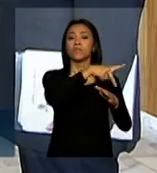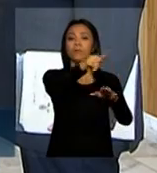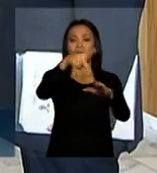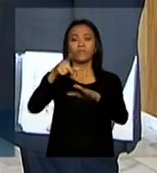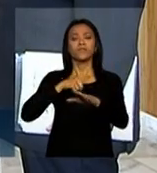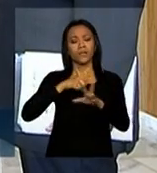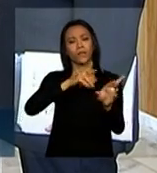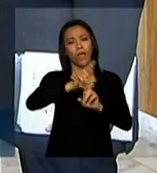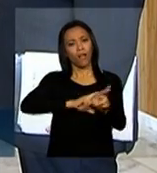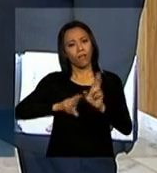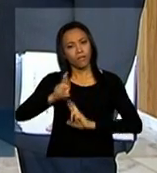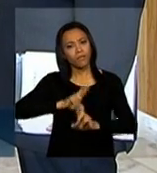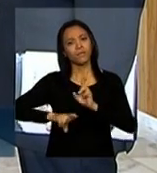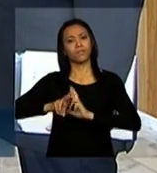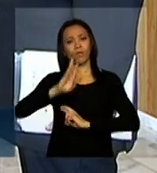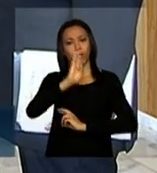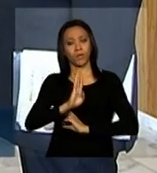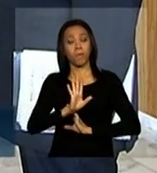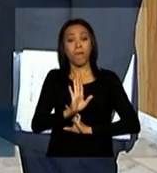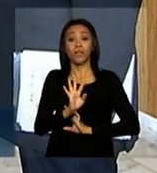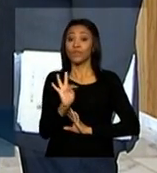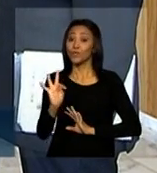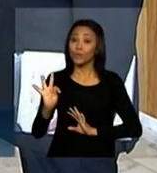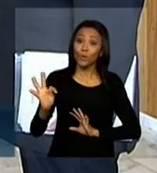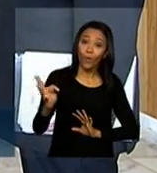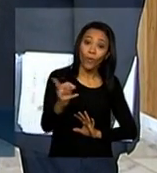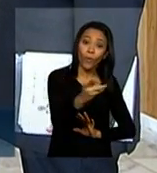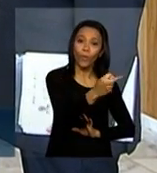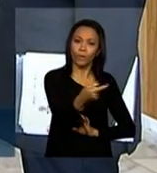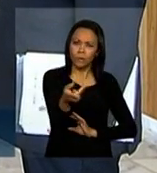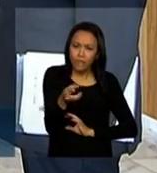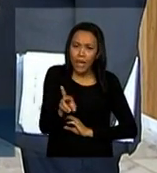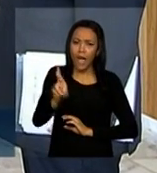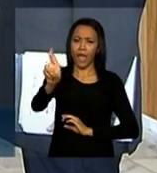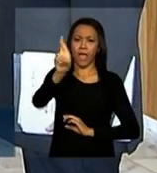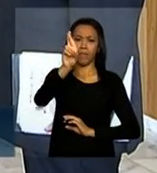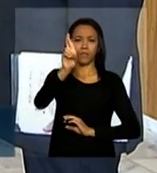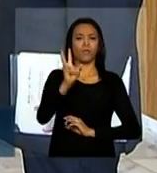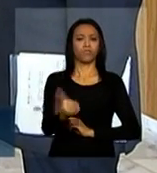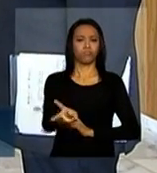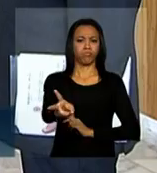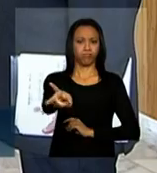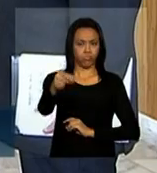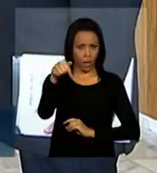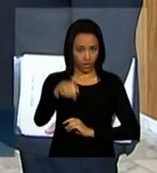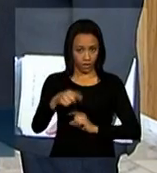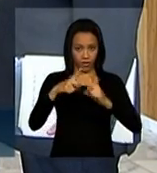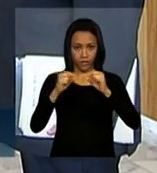Brasil, mas nem todos dispõem de representação permanente em Brasília.